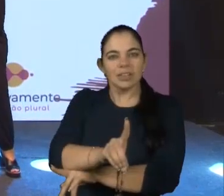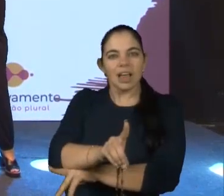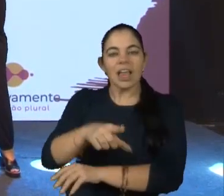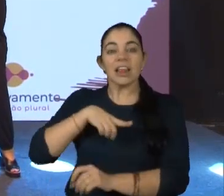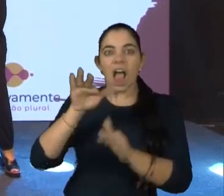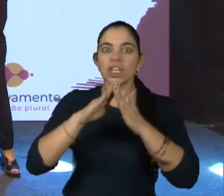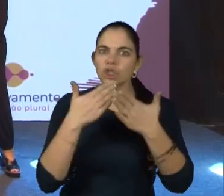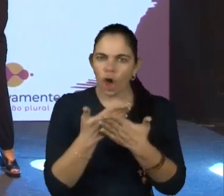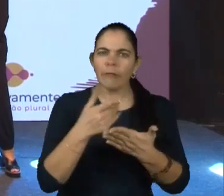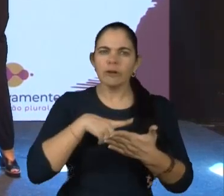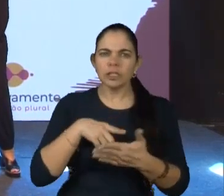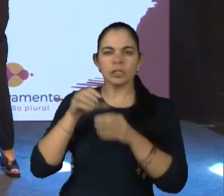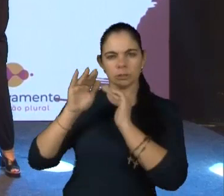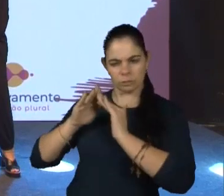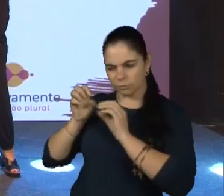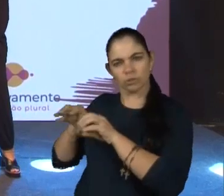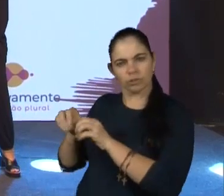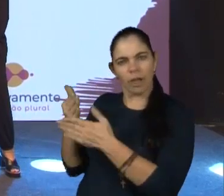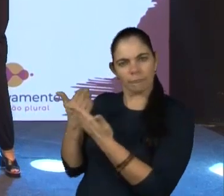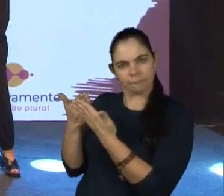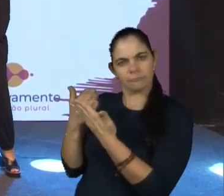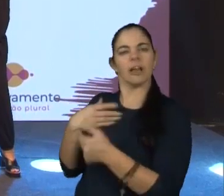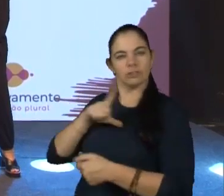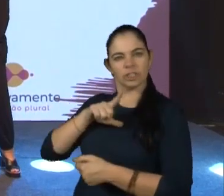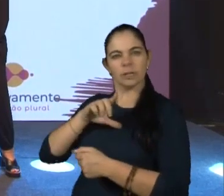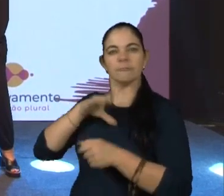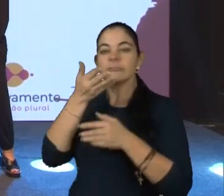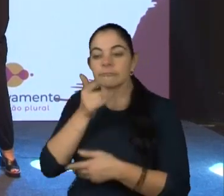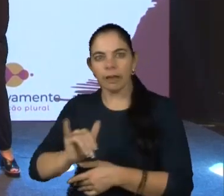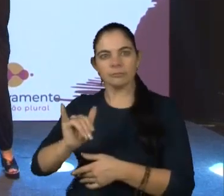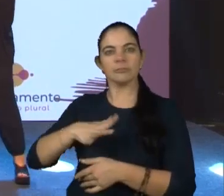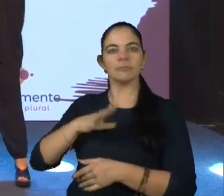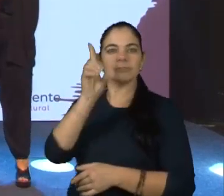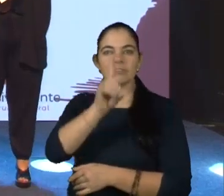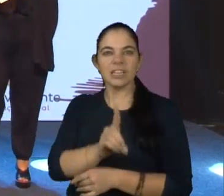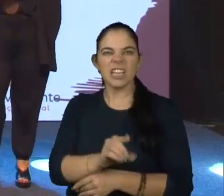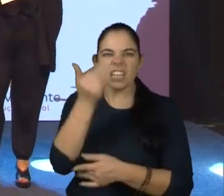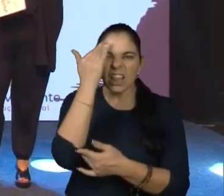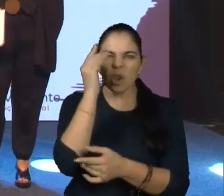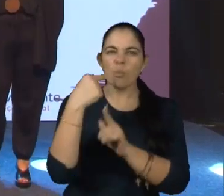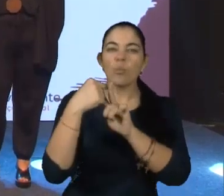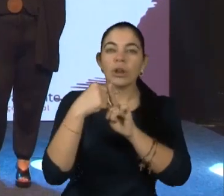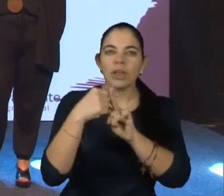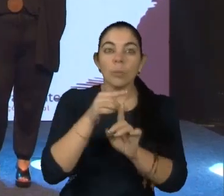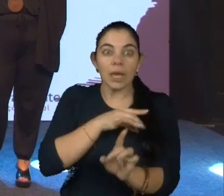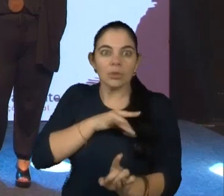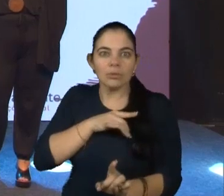Na escola que vocês estudaram, tinha crianças com deficiência? Vocês entenderam agora o porquê do